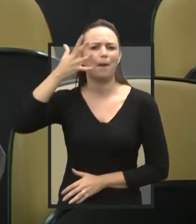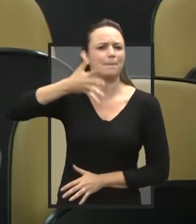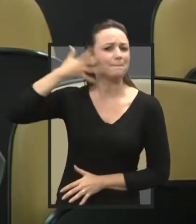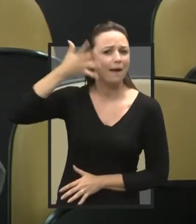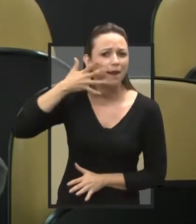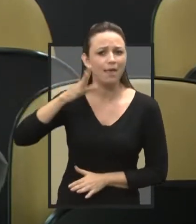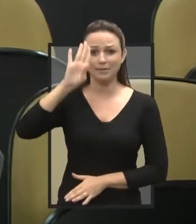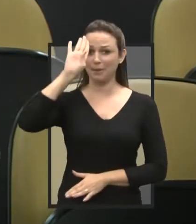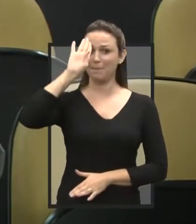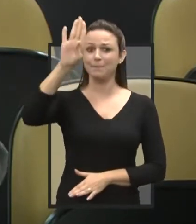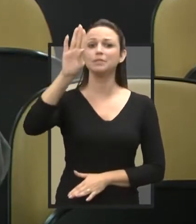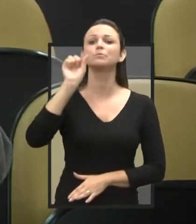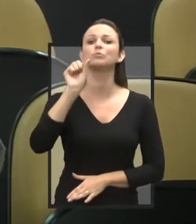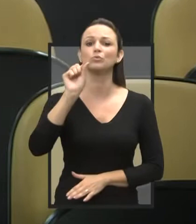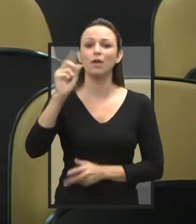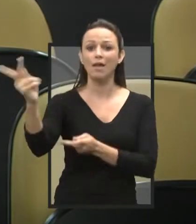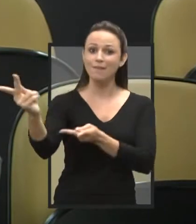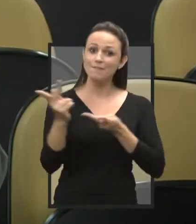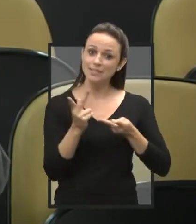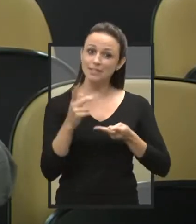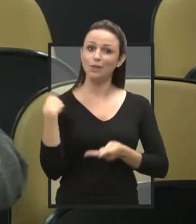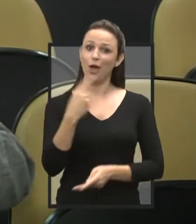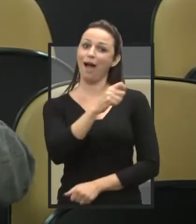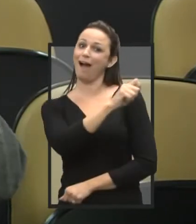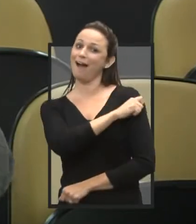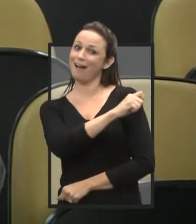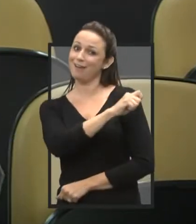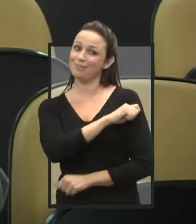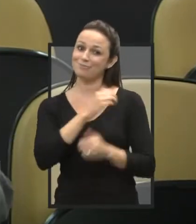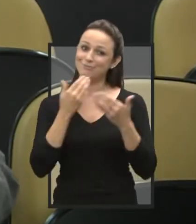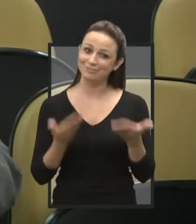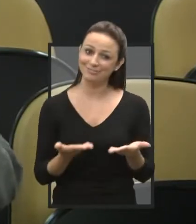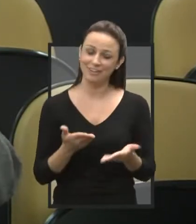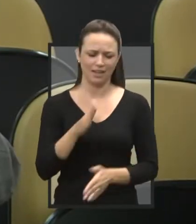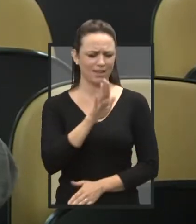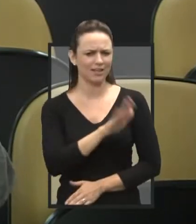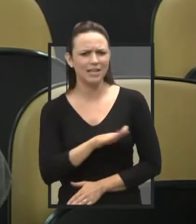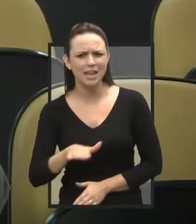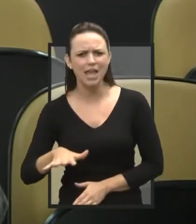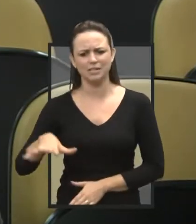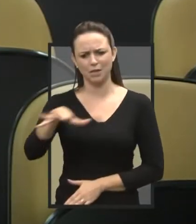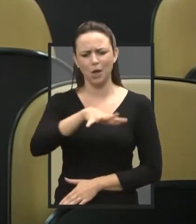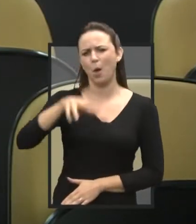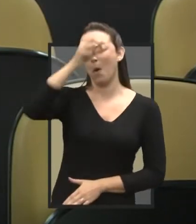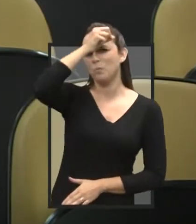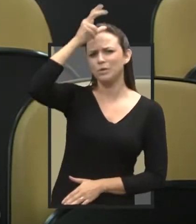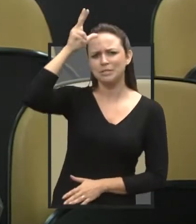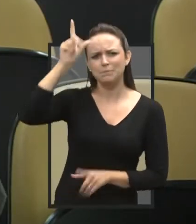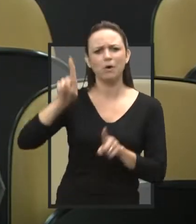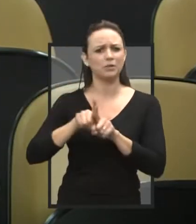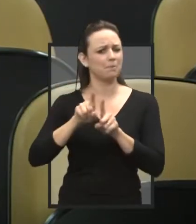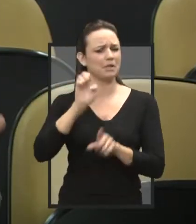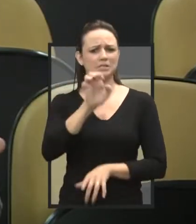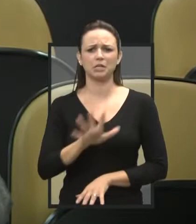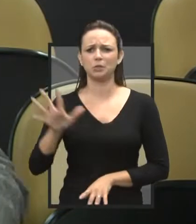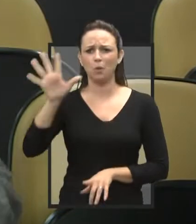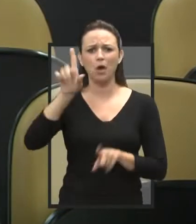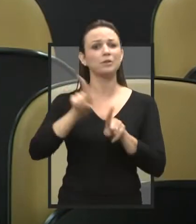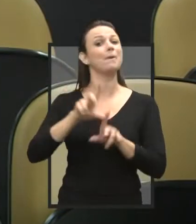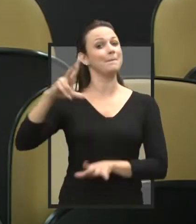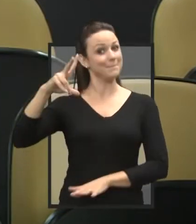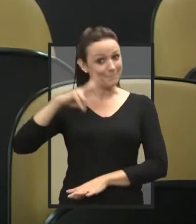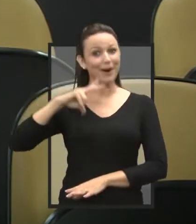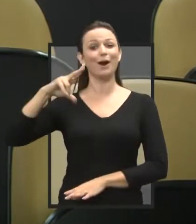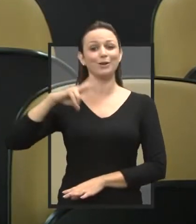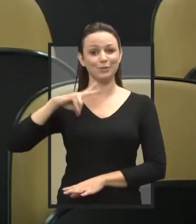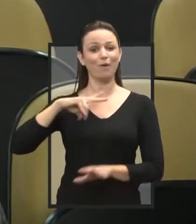palestras e principalmente a visita dos nossos estudantes, as crianças, tanto da rede municipal, estadual e até mesmo da rede